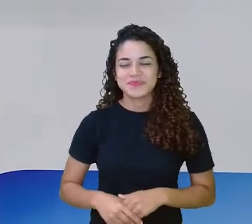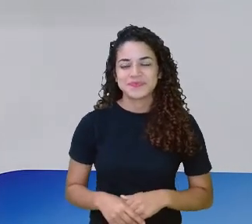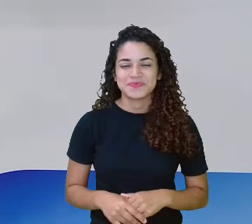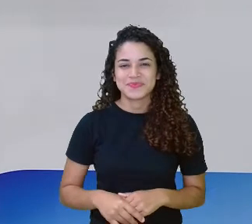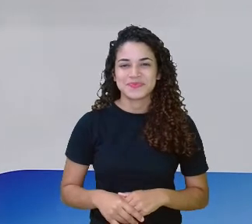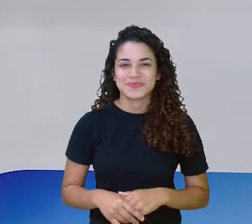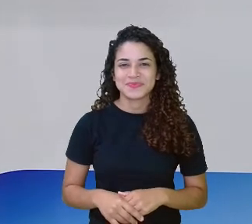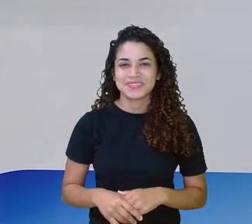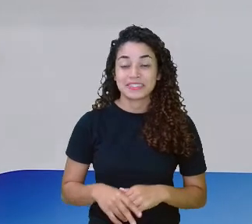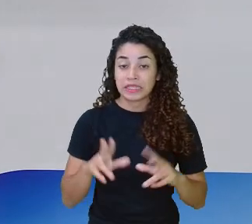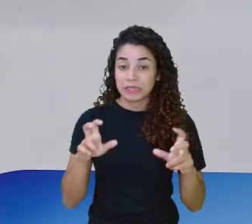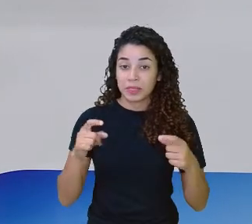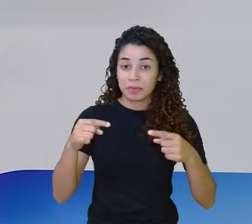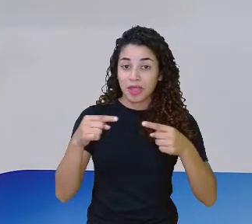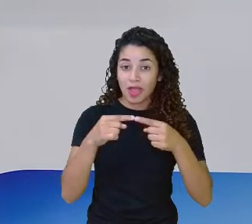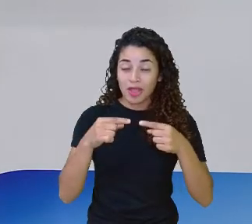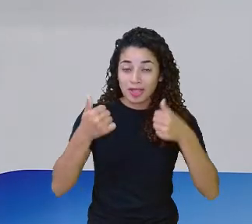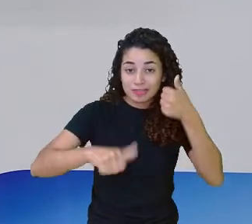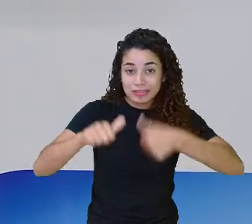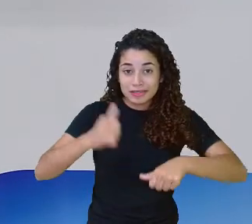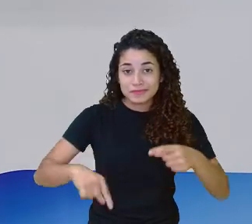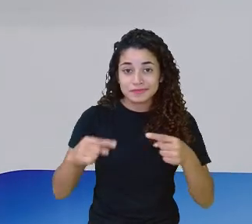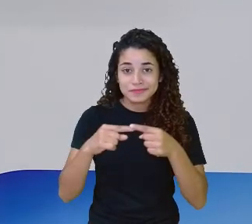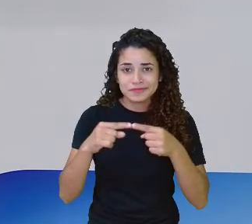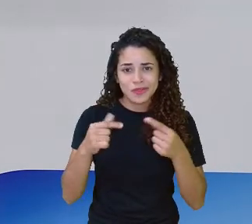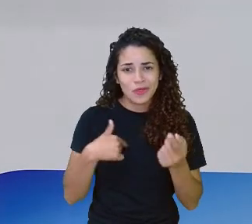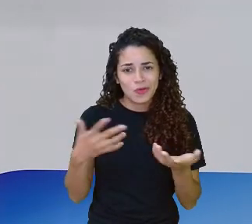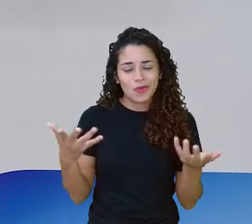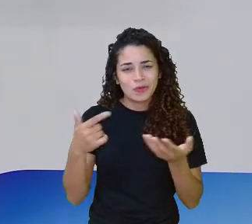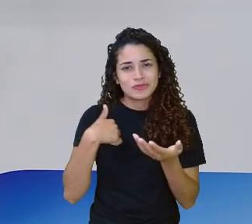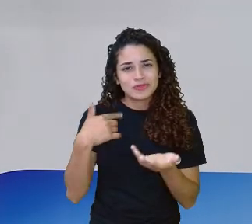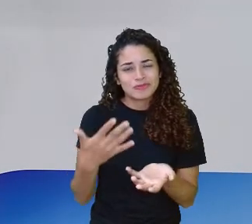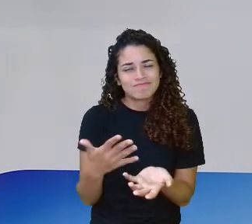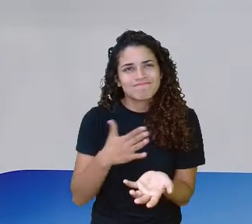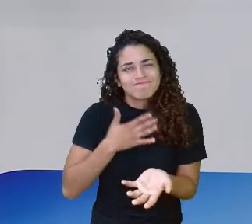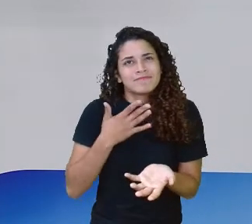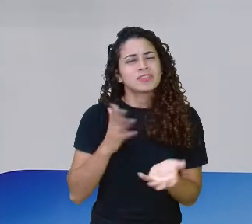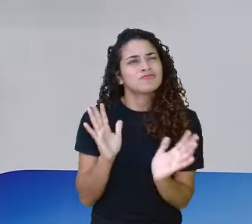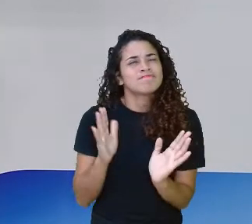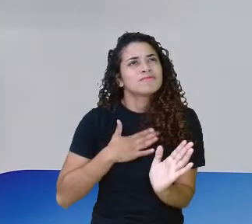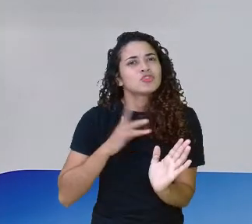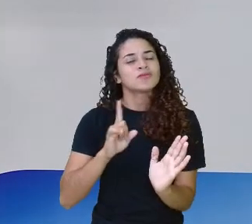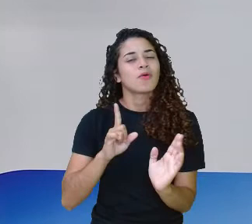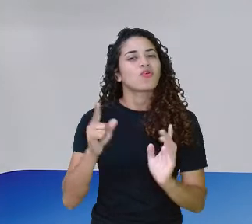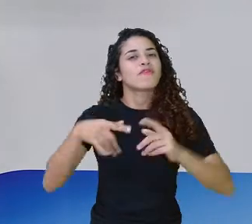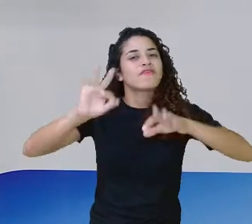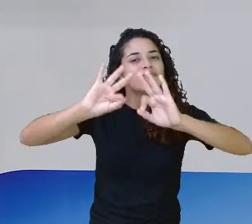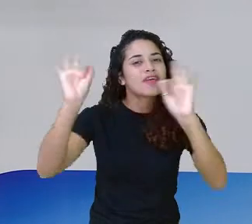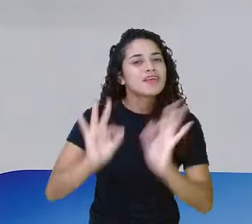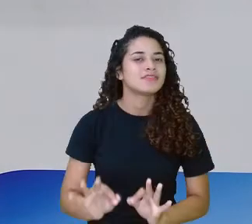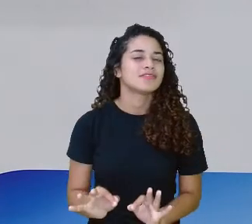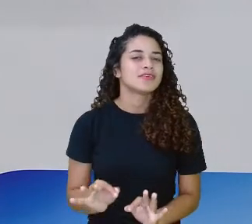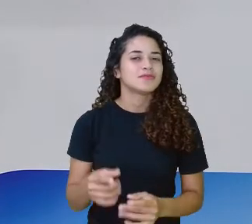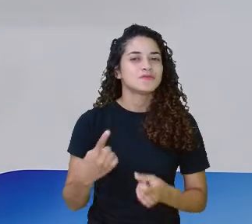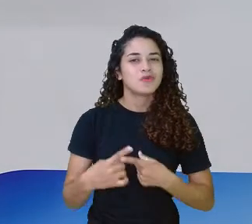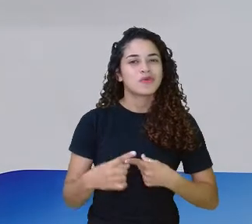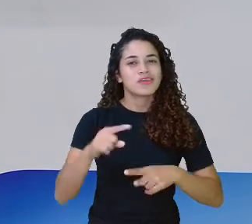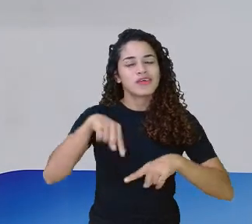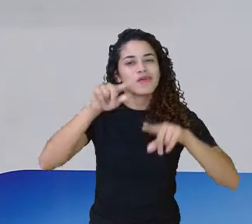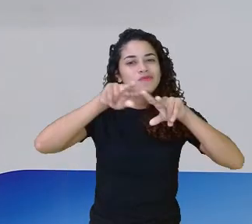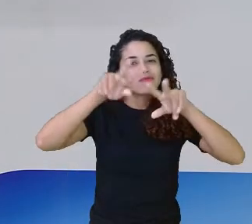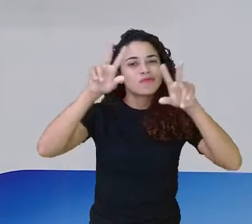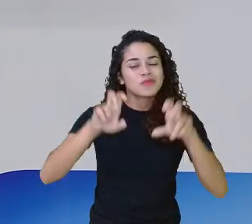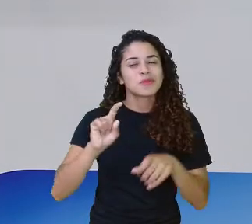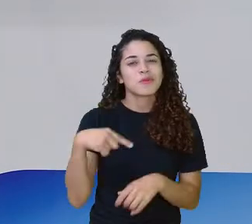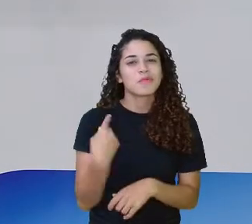análise combinatória. Inclusive, estou muito surpresa, não, eu estou feliz, porque isso é um assunto que a gente não